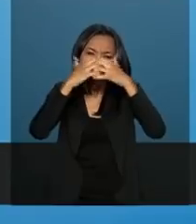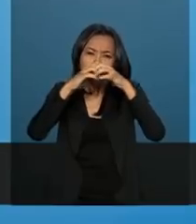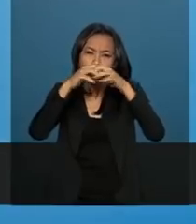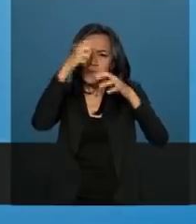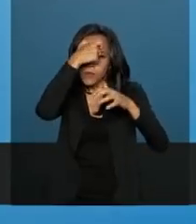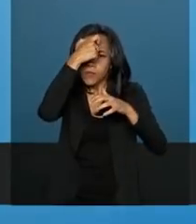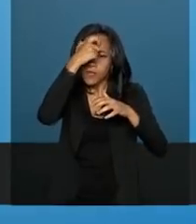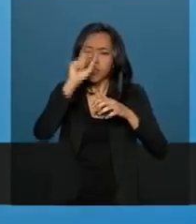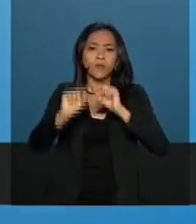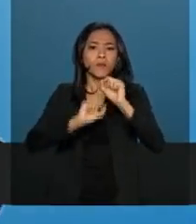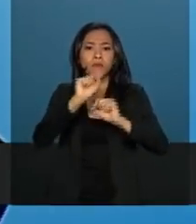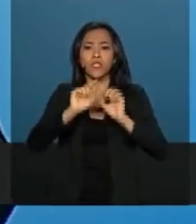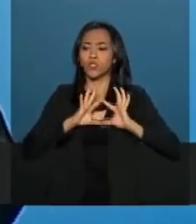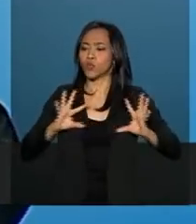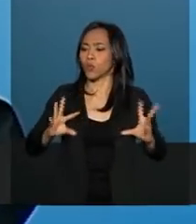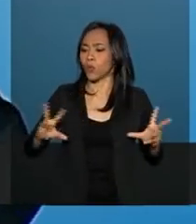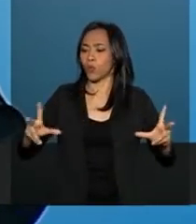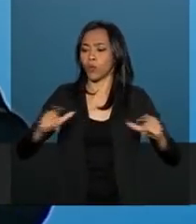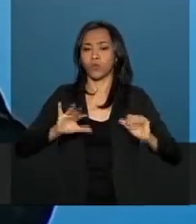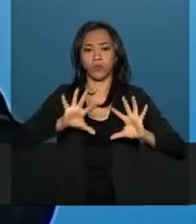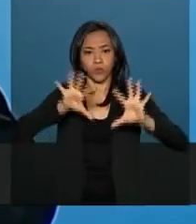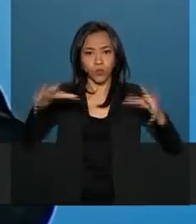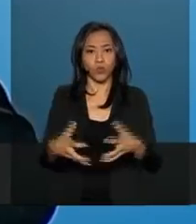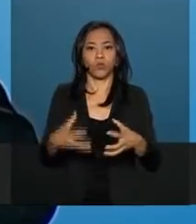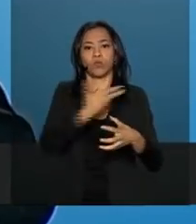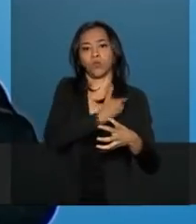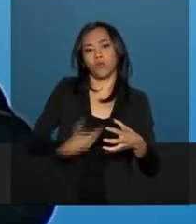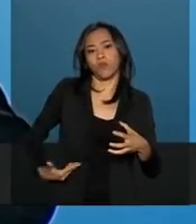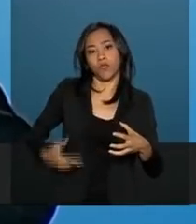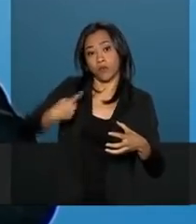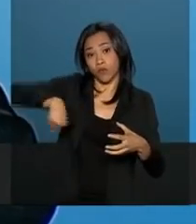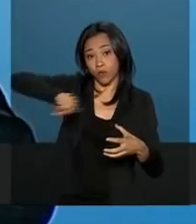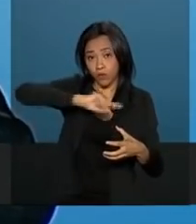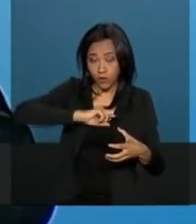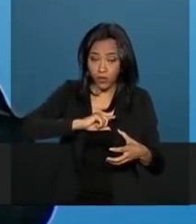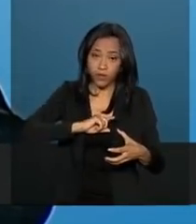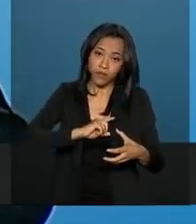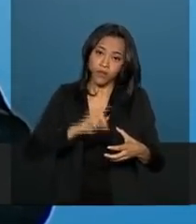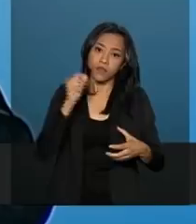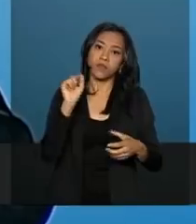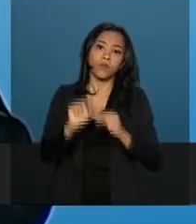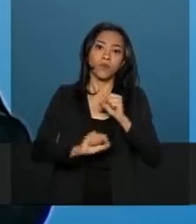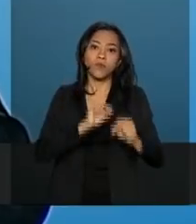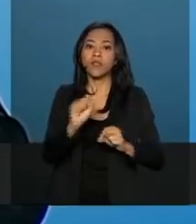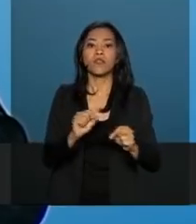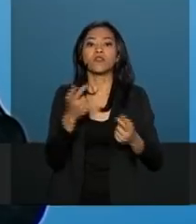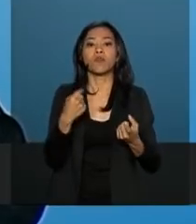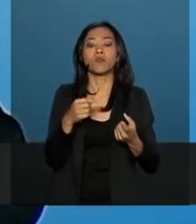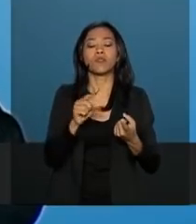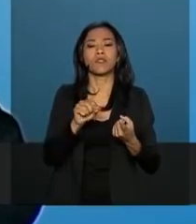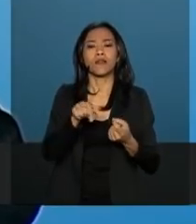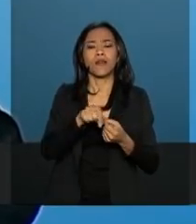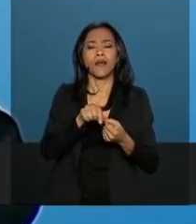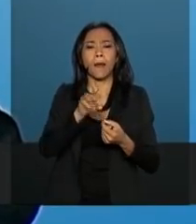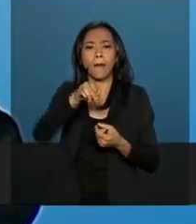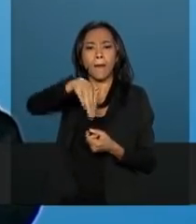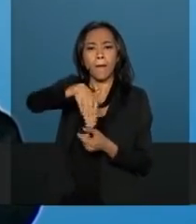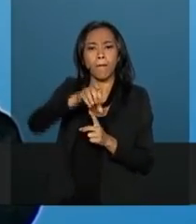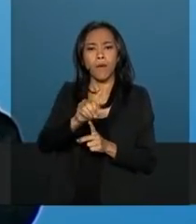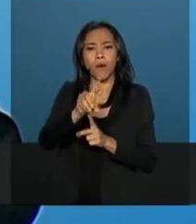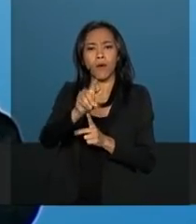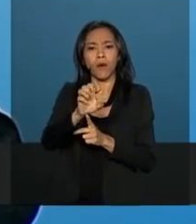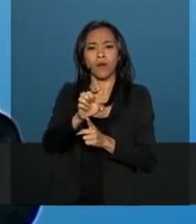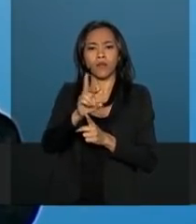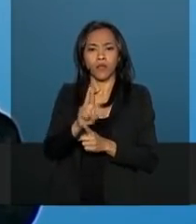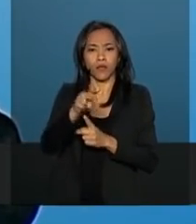de todos os participantes do governo, que nós estávamos modernizando o nosso país, não é?